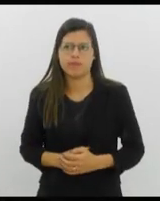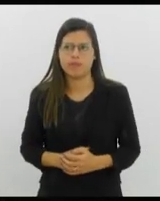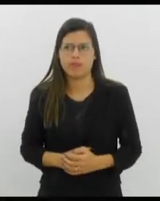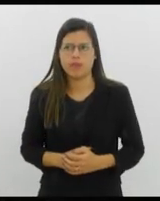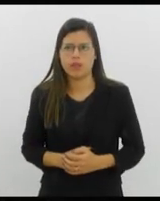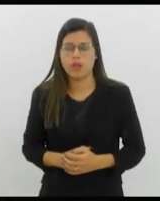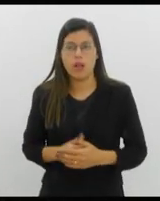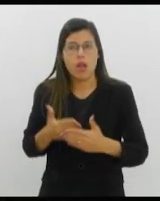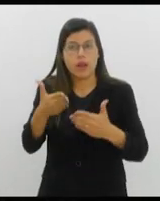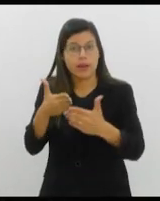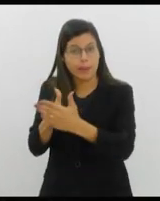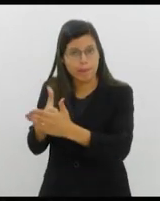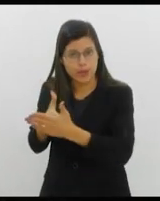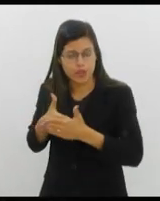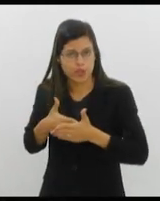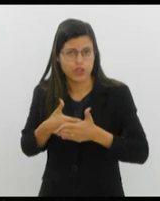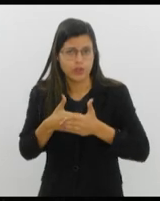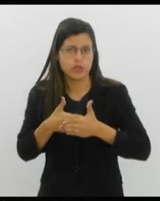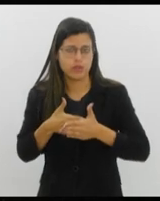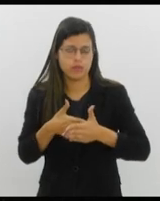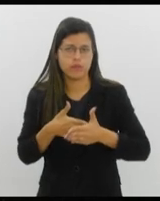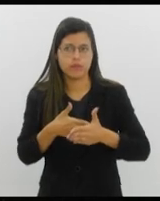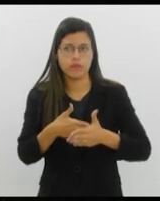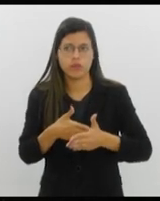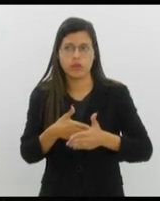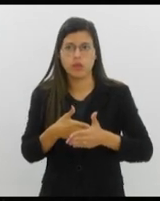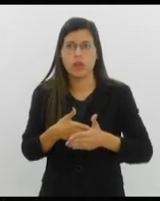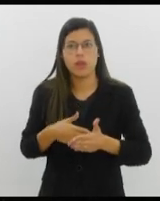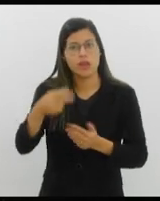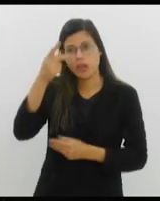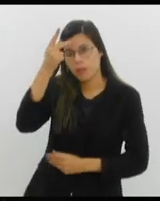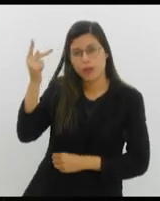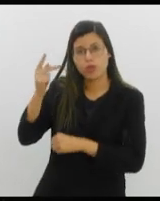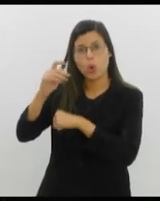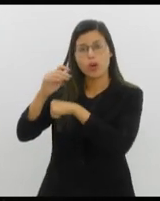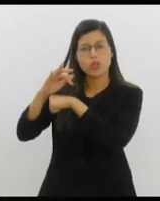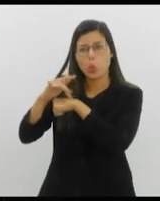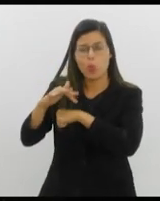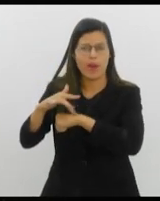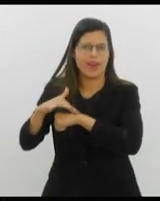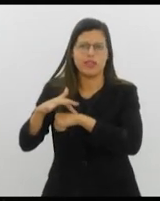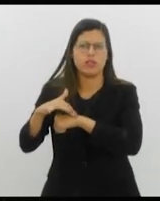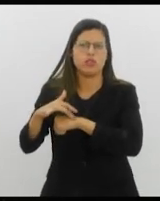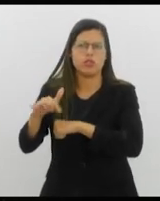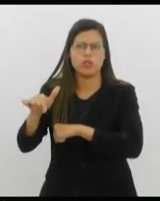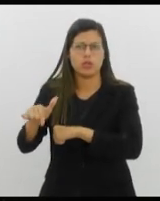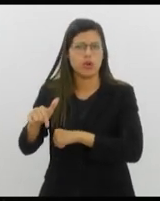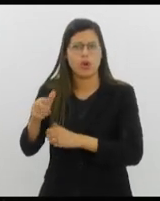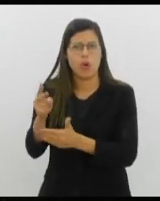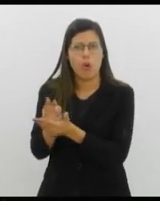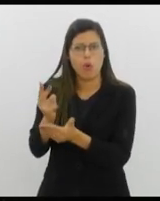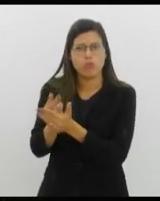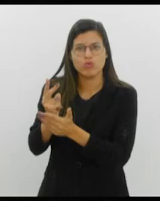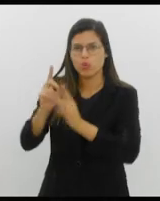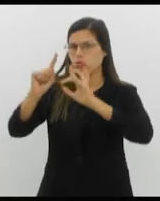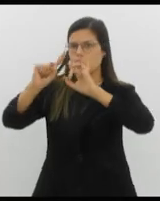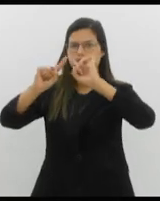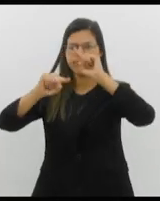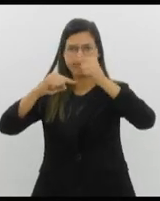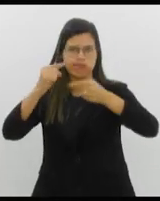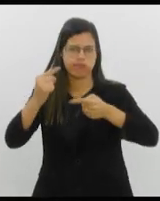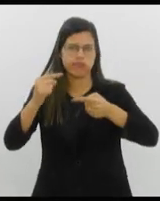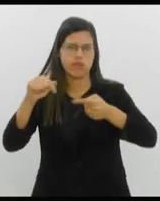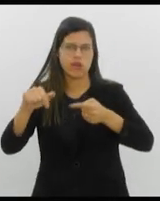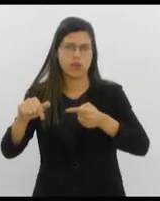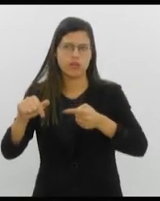para impedir que mentes doentias como essa continuem prosperando no